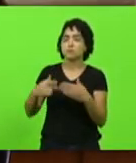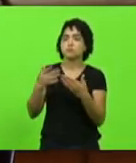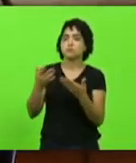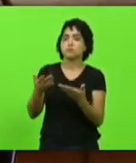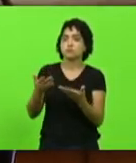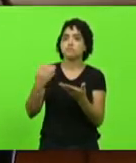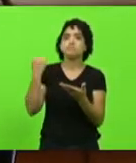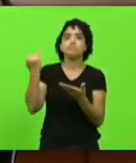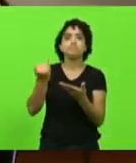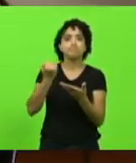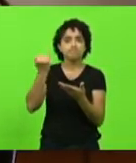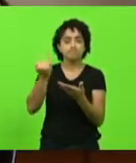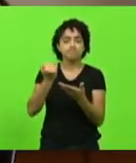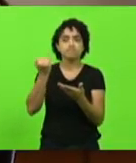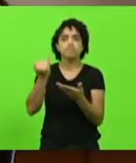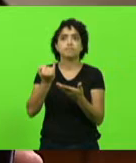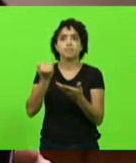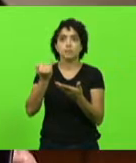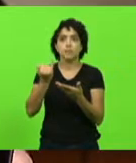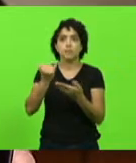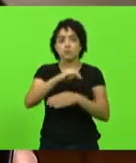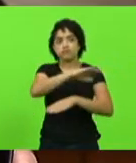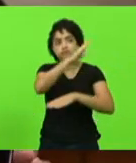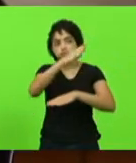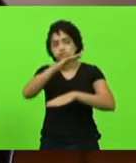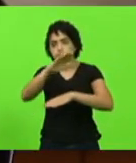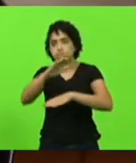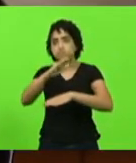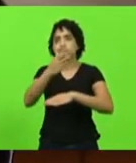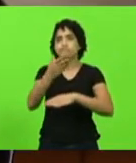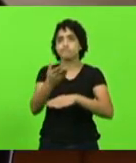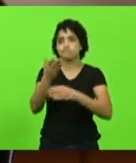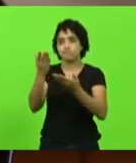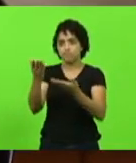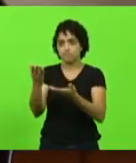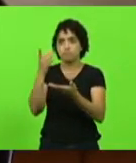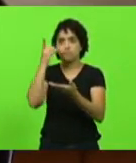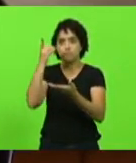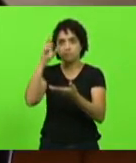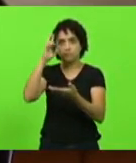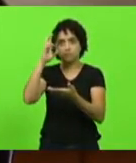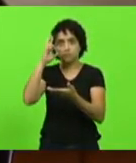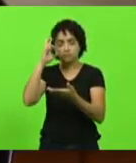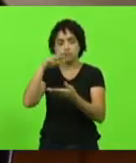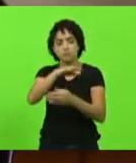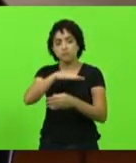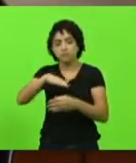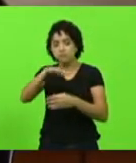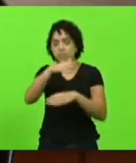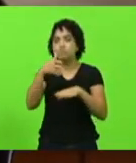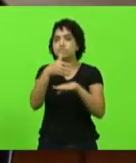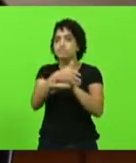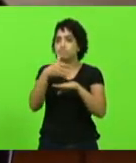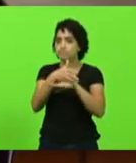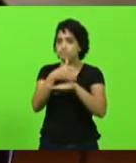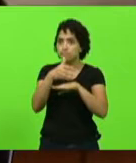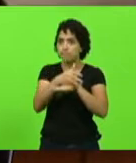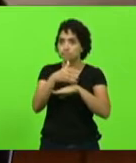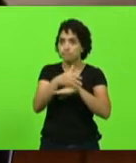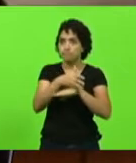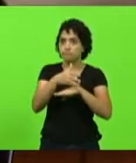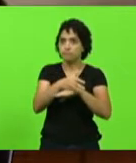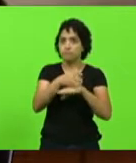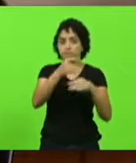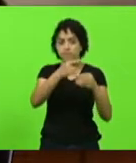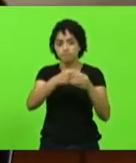nós lá do Alto Vale. Você, deputado Ricardo Alba, que é da nossa região, que frequenta muito aqueles